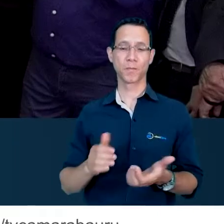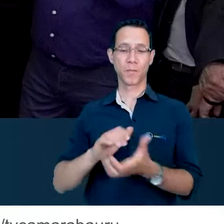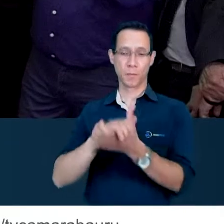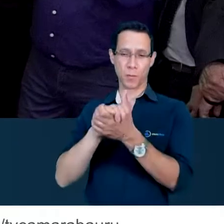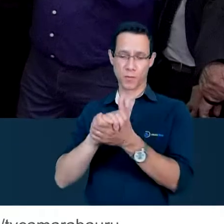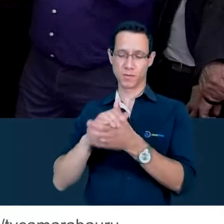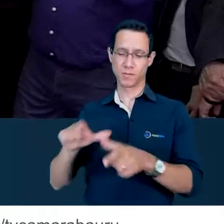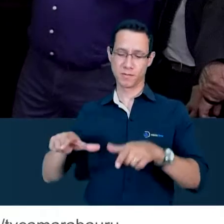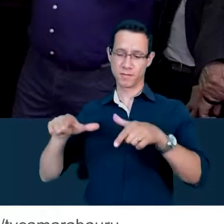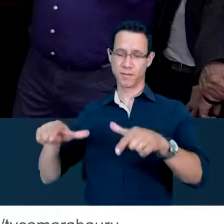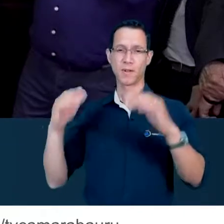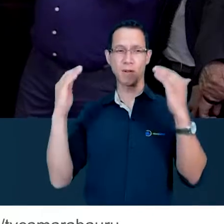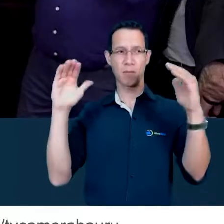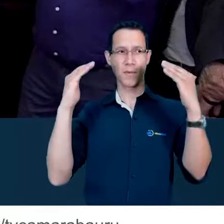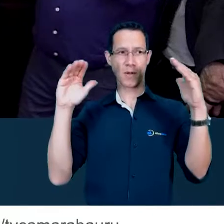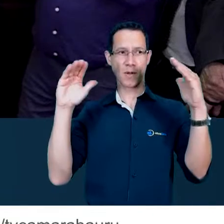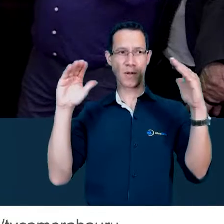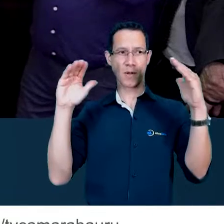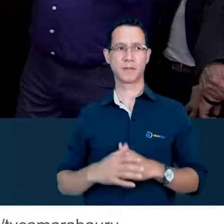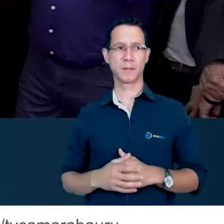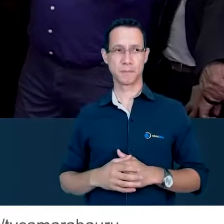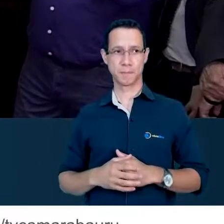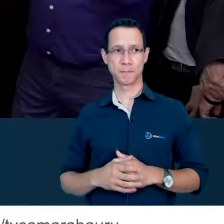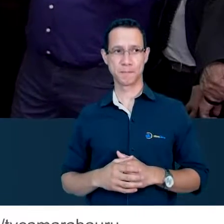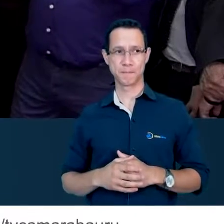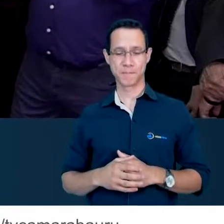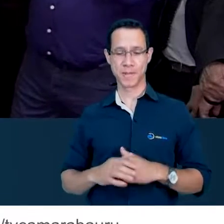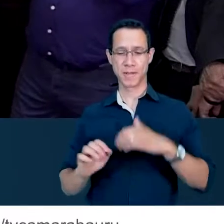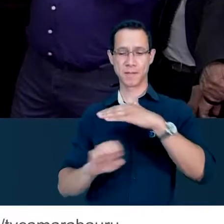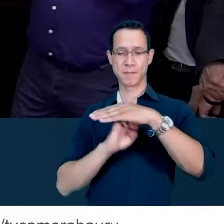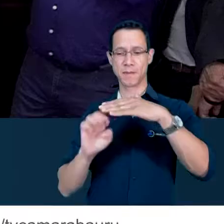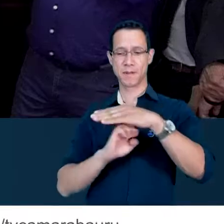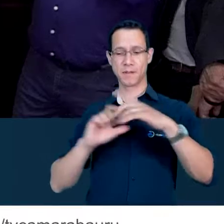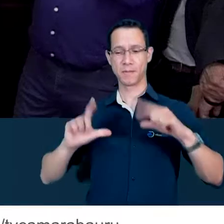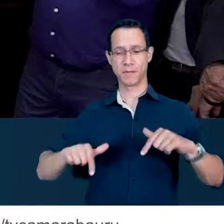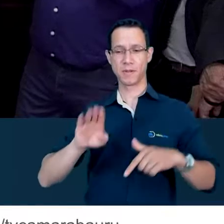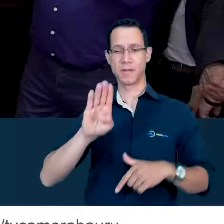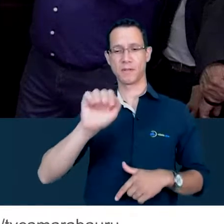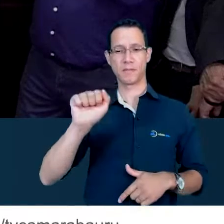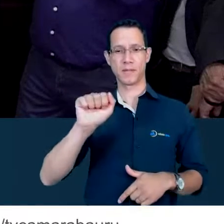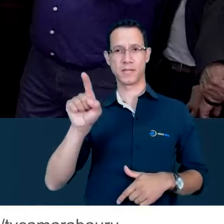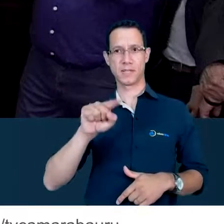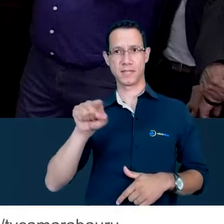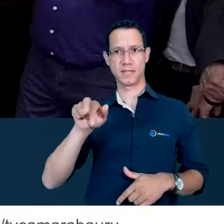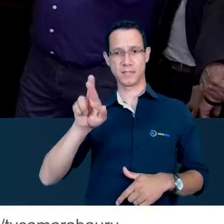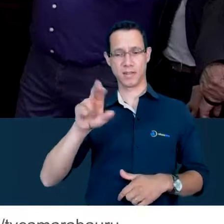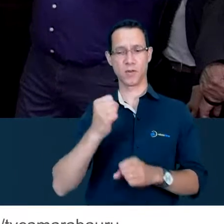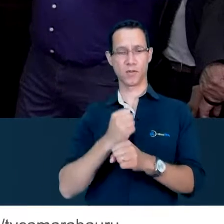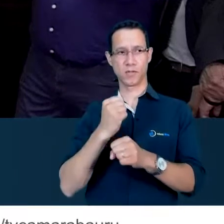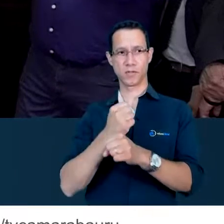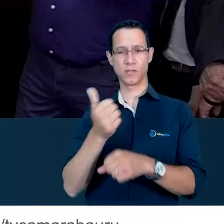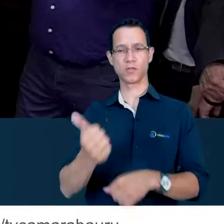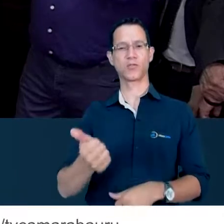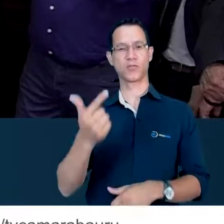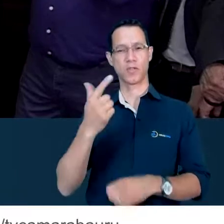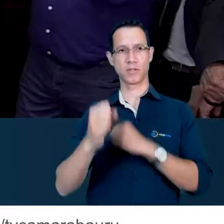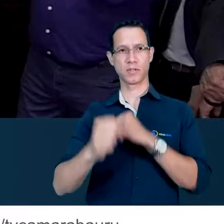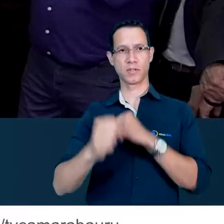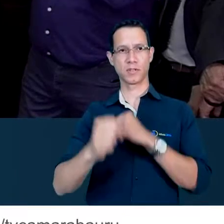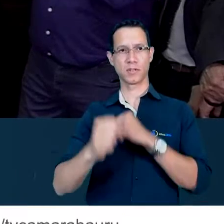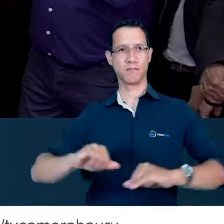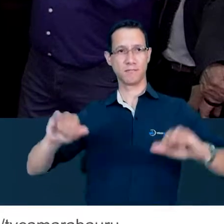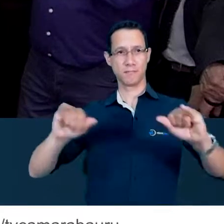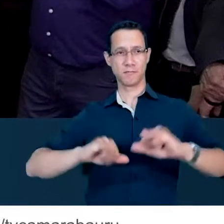de aplauso à empresa bauruense Bazar da Construção pelos 12 anos de fundação e pela trajetória